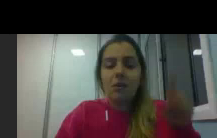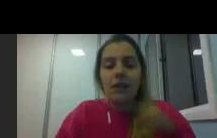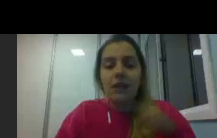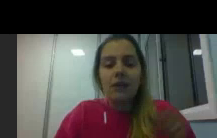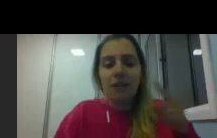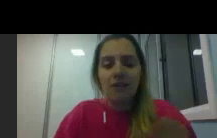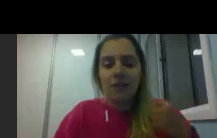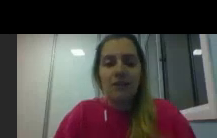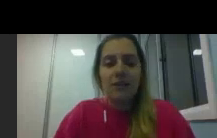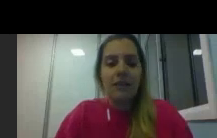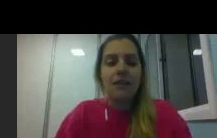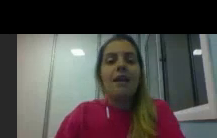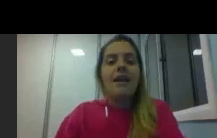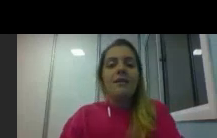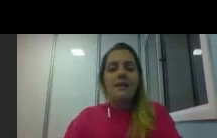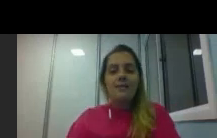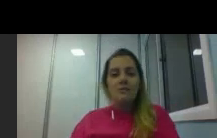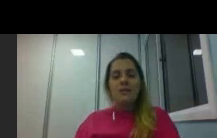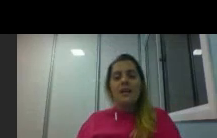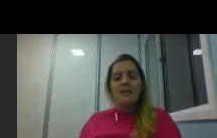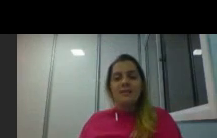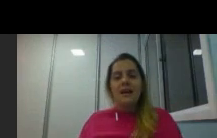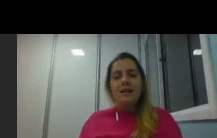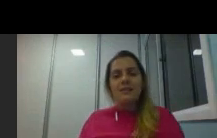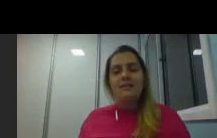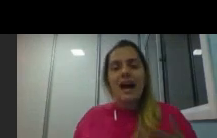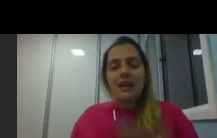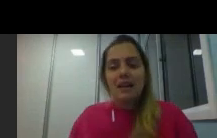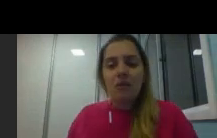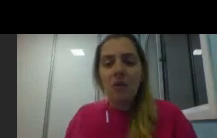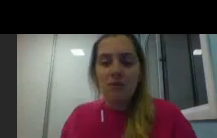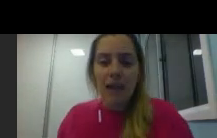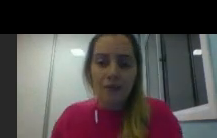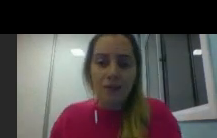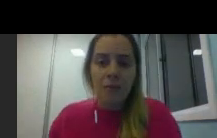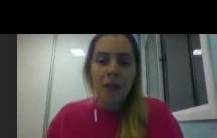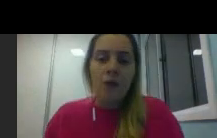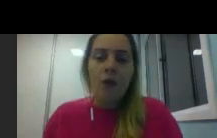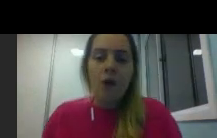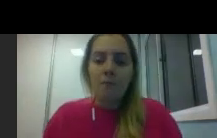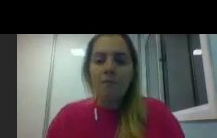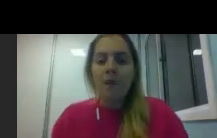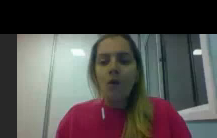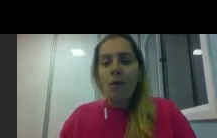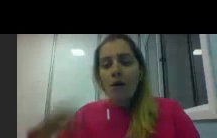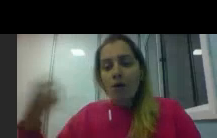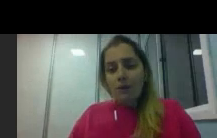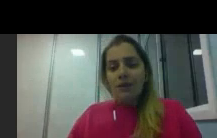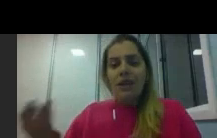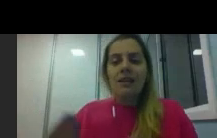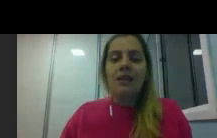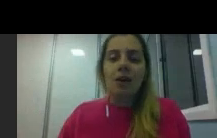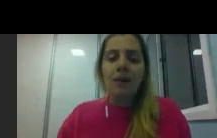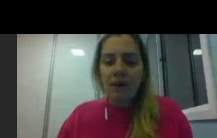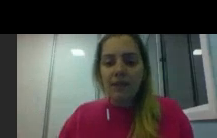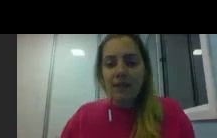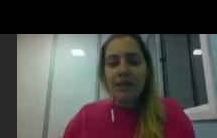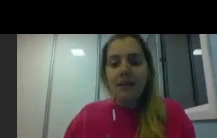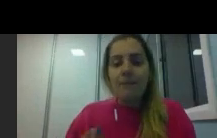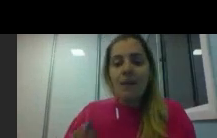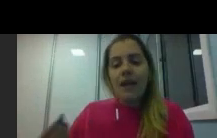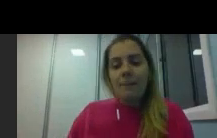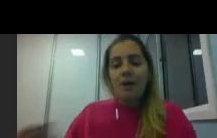Que ficam circulando lá no nosso sangue, e essas proteínas, se elas entrarem em contato com uma outra proteína que não